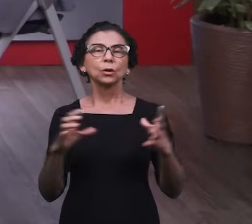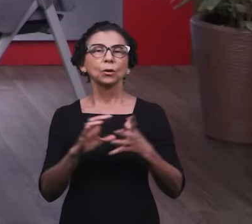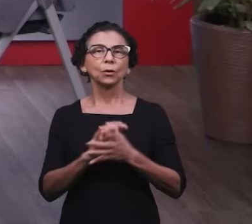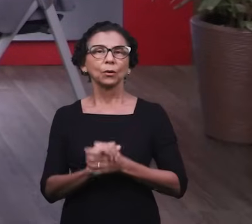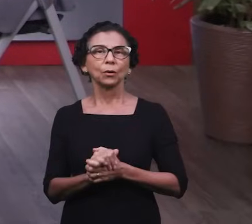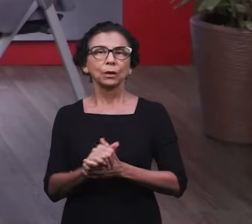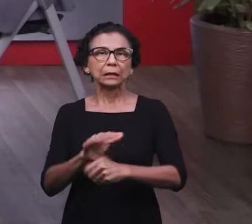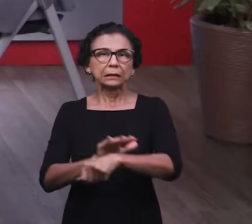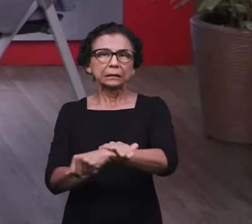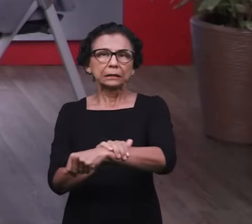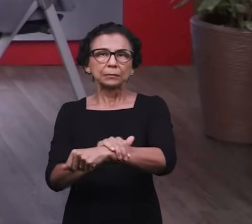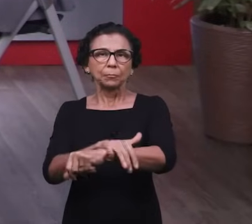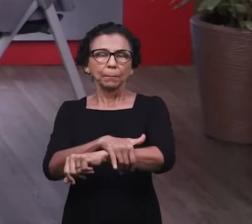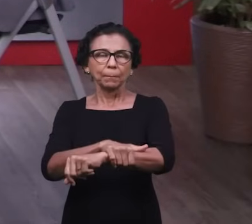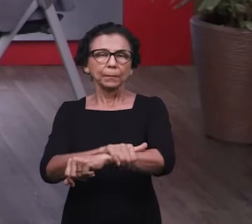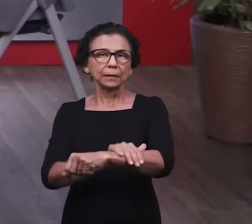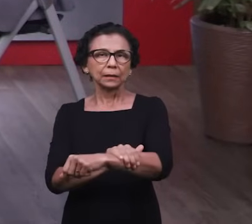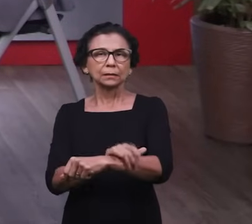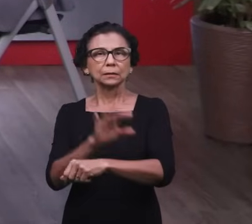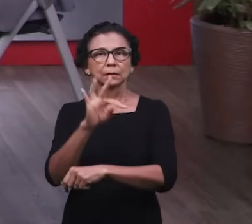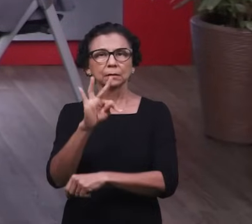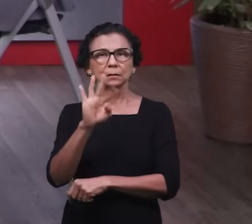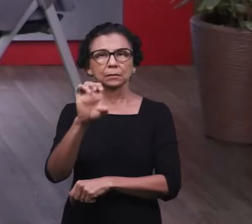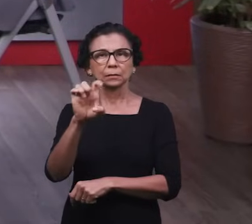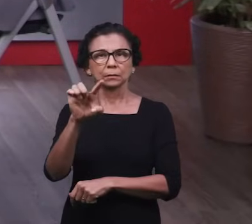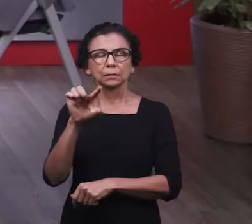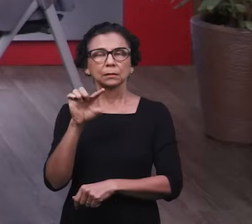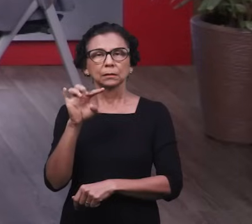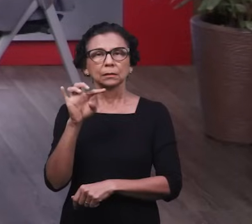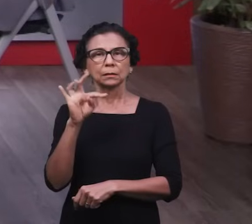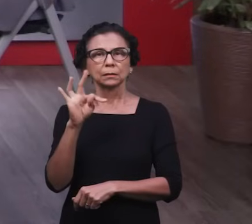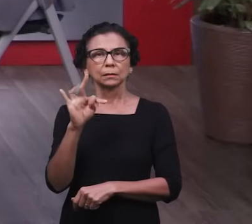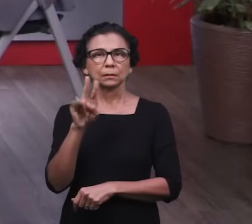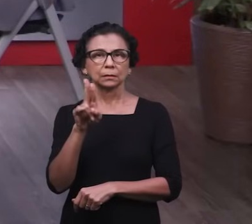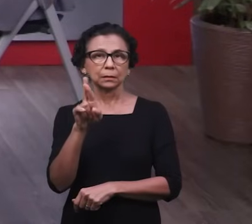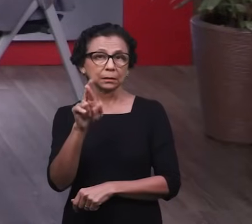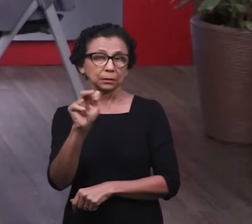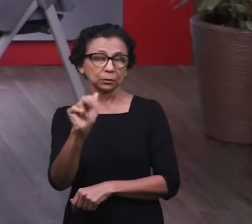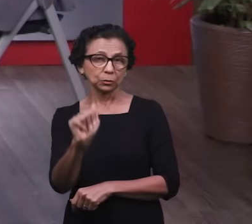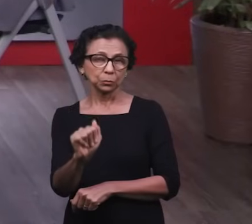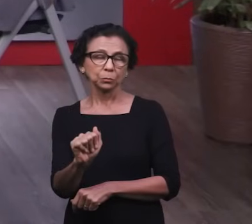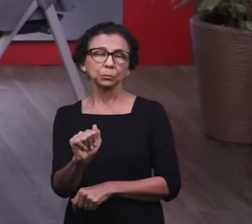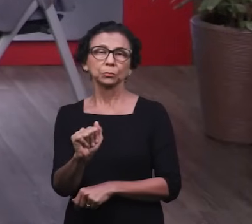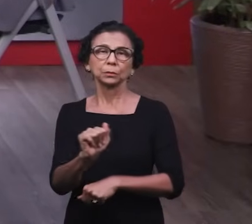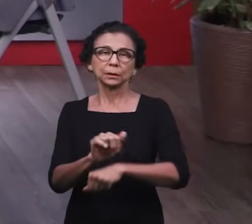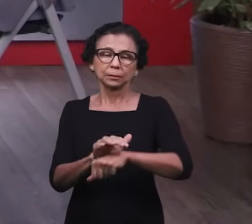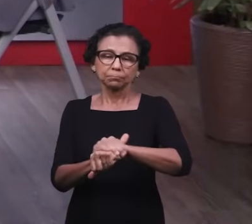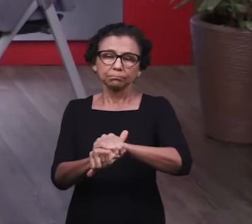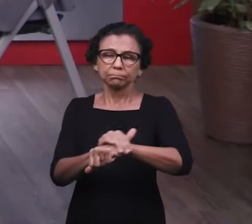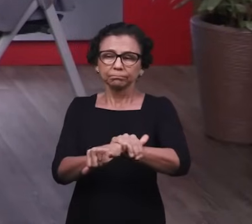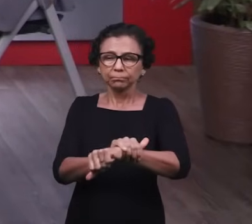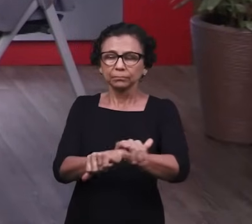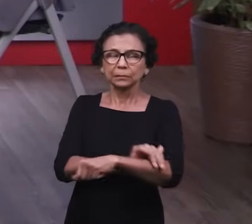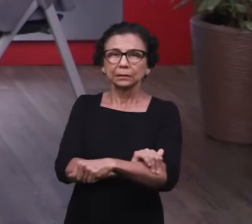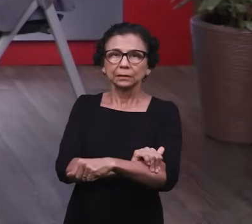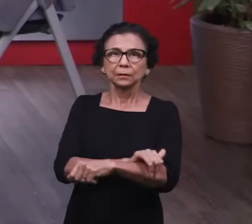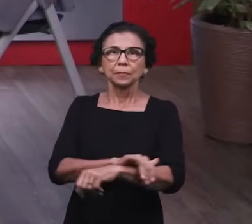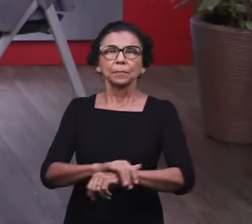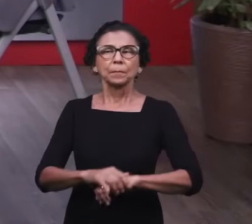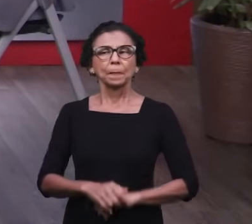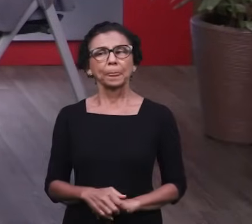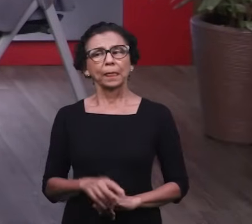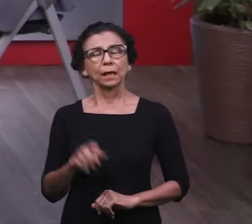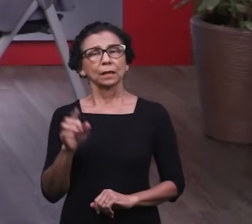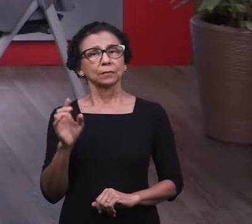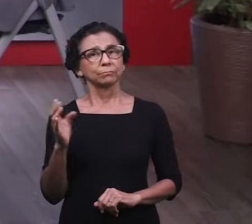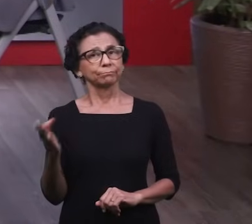autista. E às vezes, eles autodesregulam, entram em crise, porque esses estímulos estão